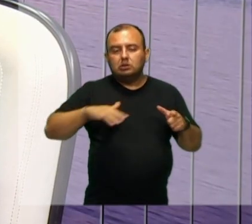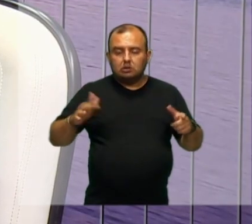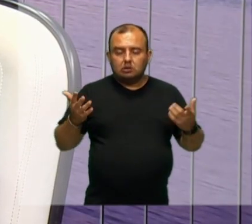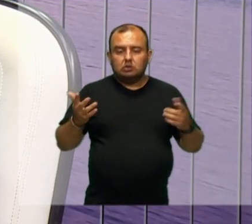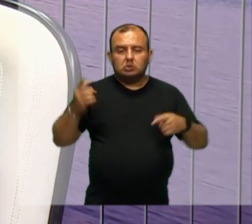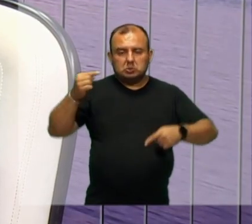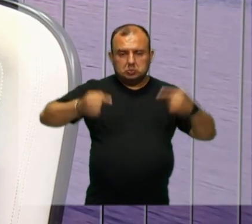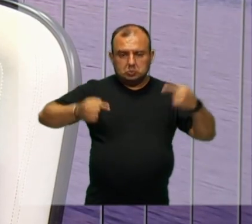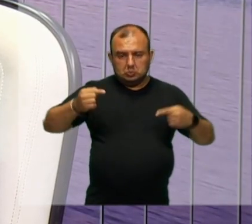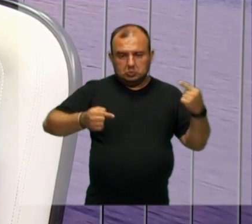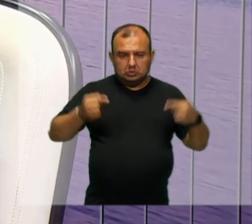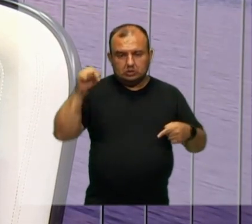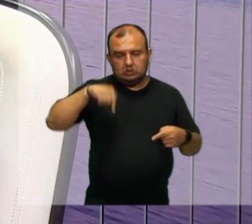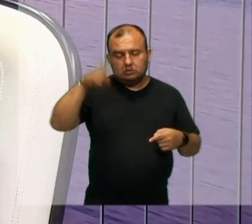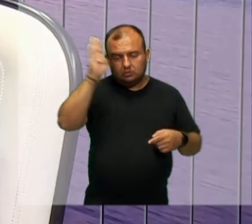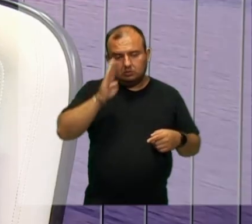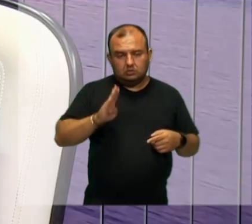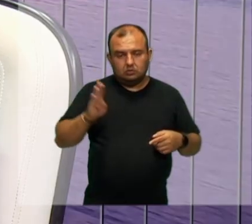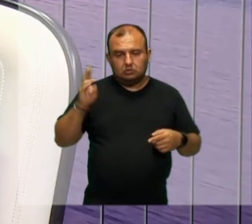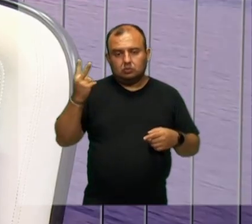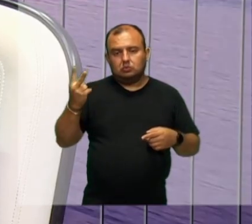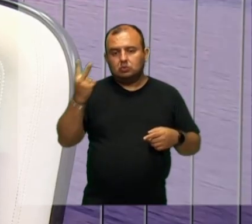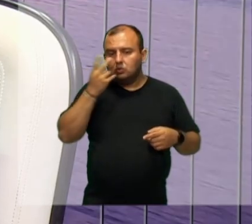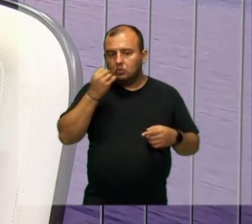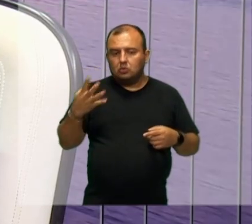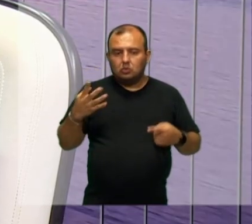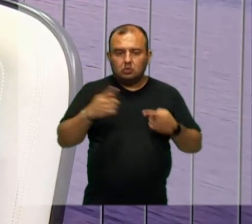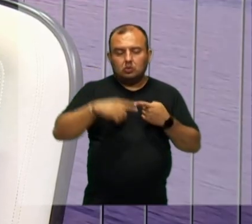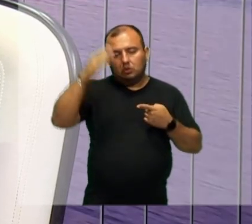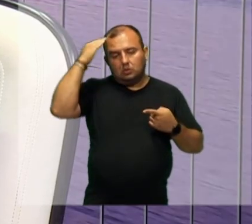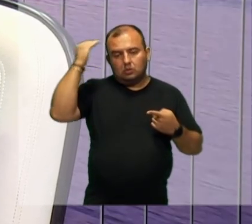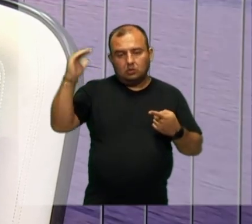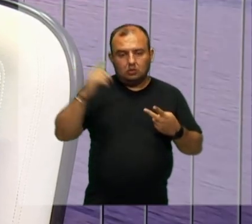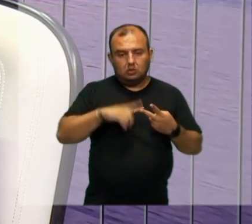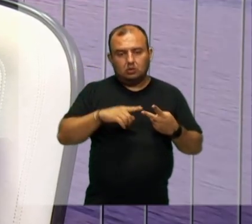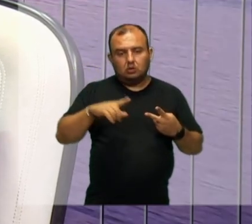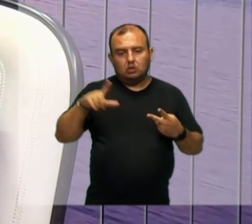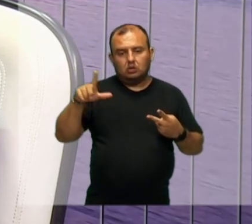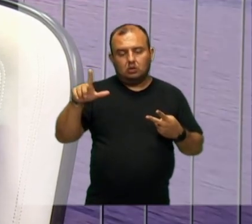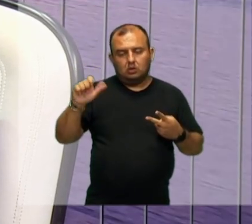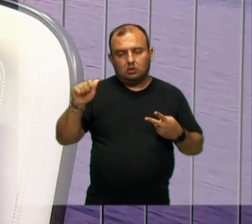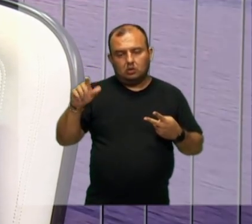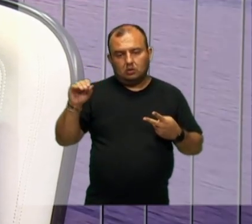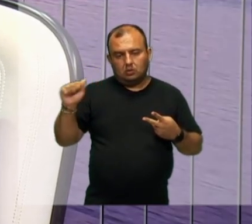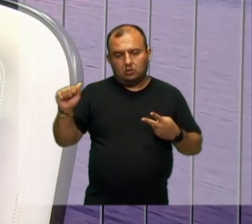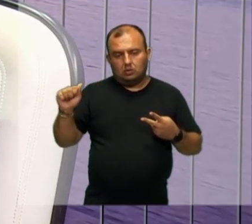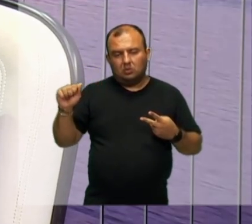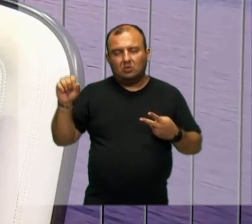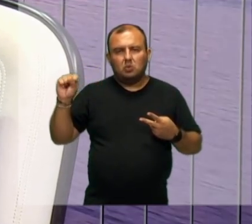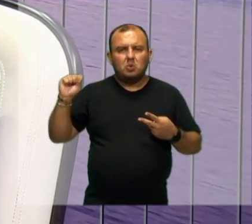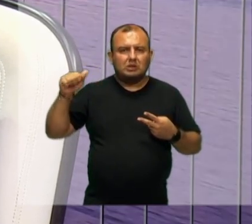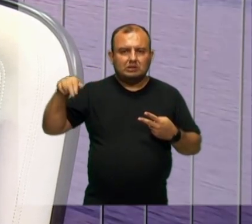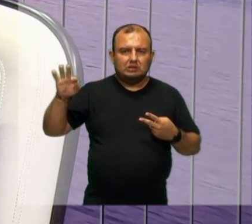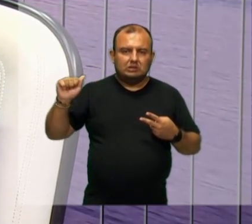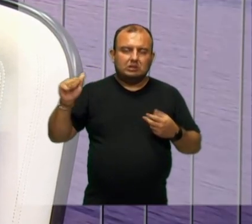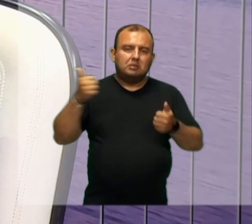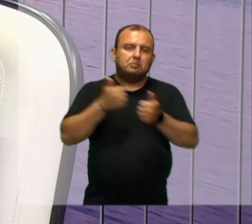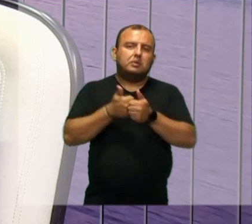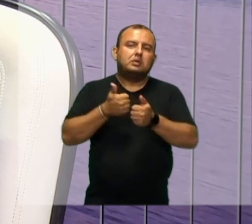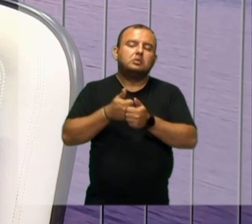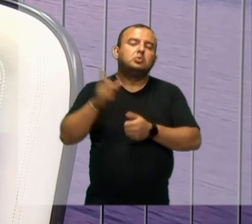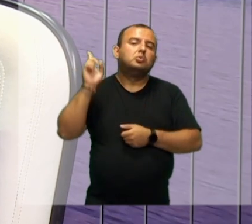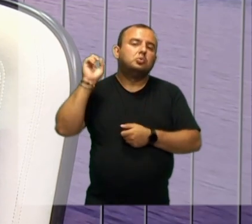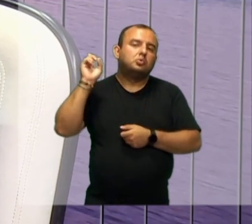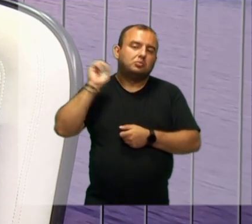gente compete, e aqui no Brasil nós temos 2 que são muito bons, que é Curitiba e Lagoa Santa, que é pertinho de Belo Horizonte. Eles são as